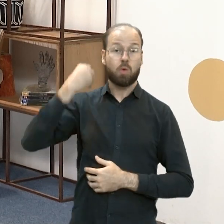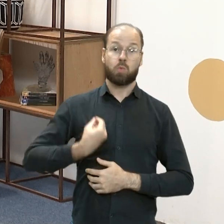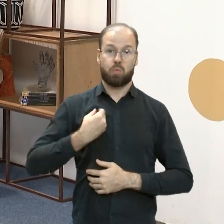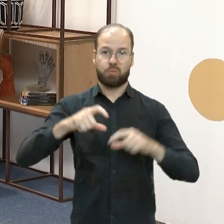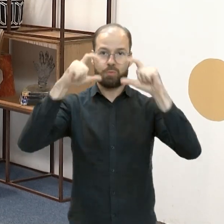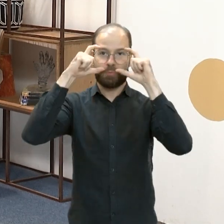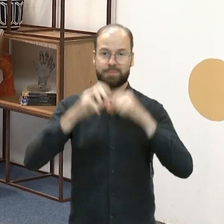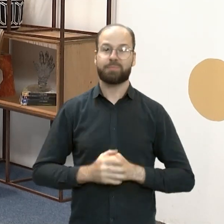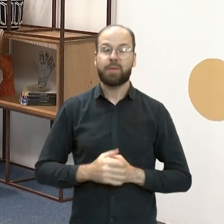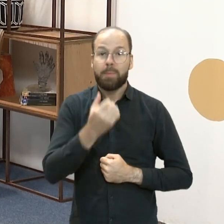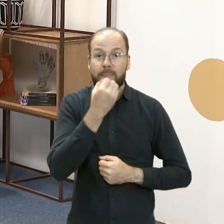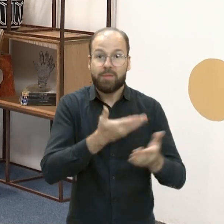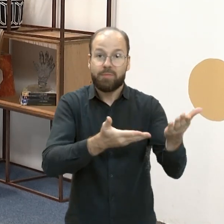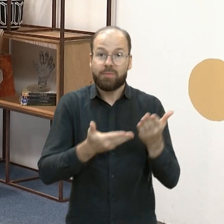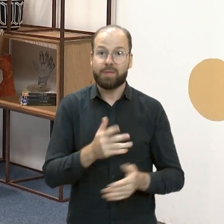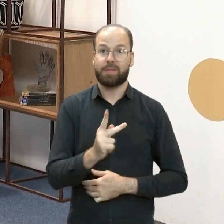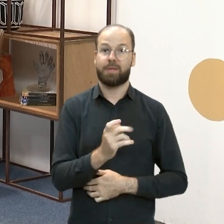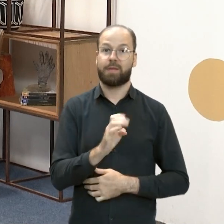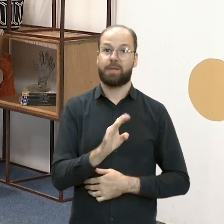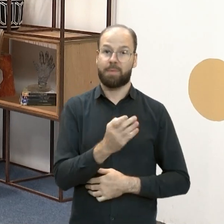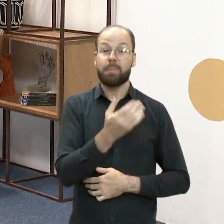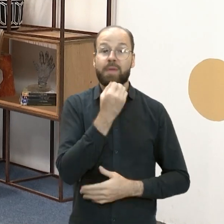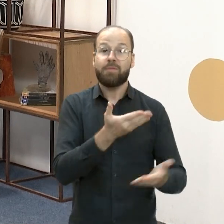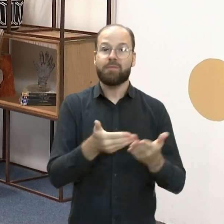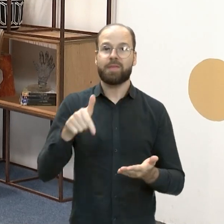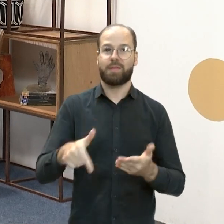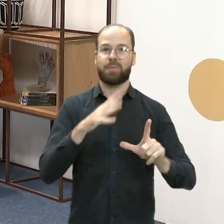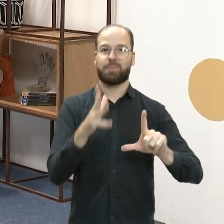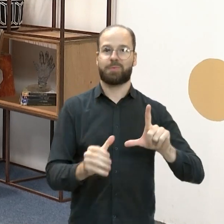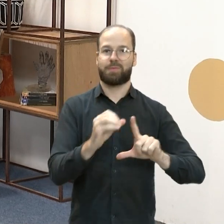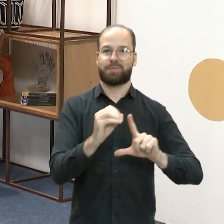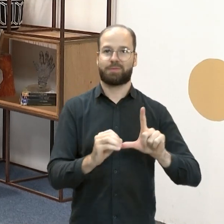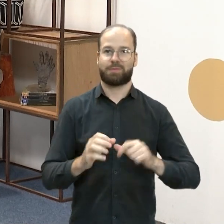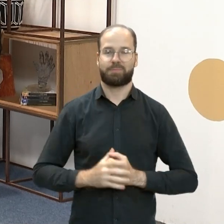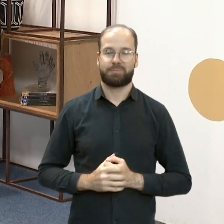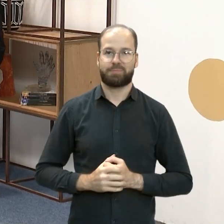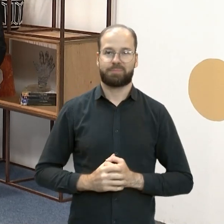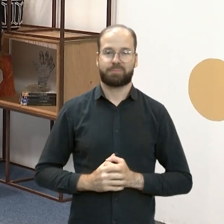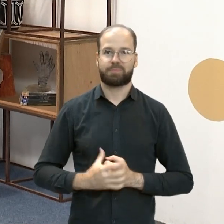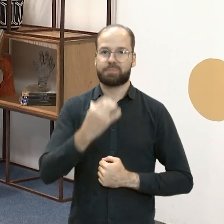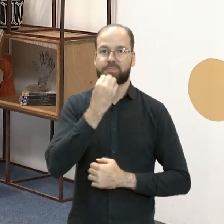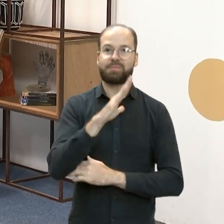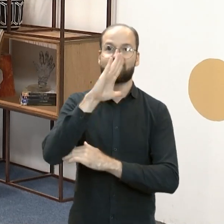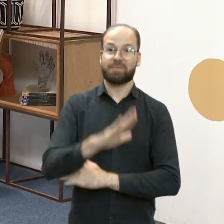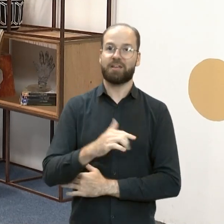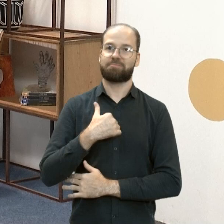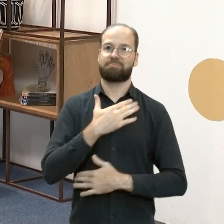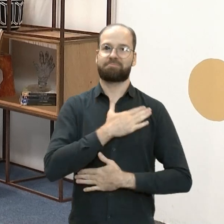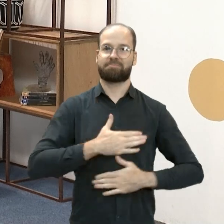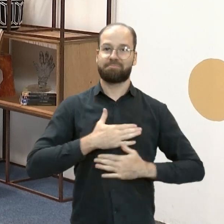sua presença, Hebe. Seja bem-vinda também ao Mundo UFG. Boa tarde, o prazer é meu de estar aqui